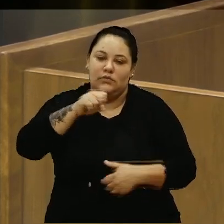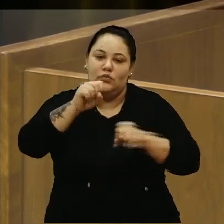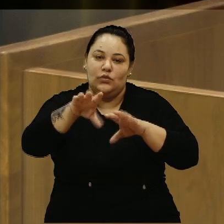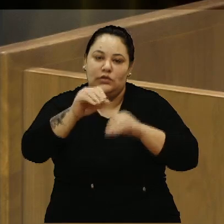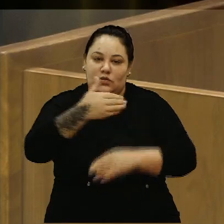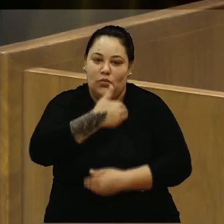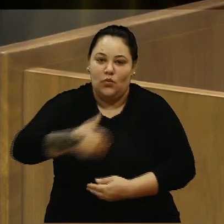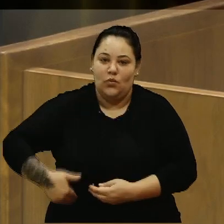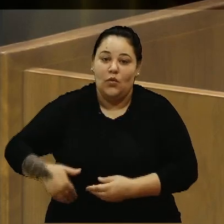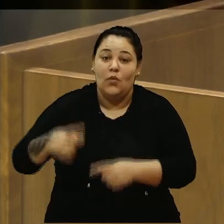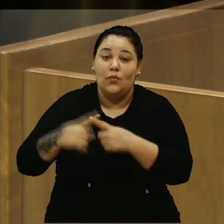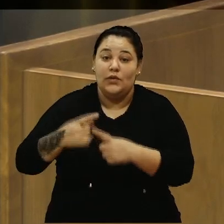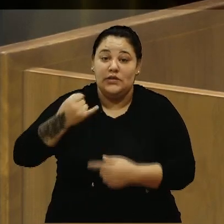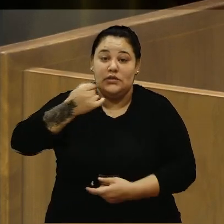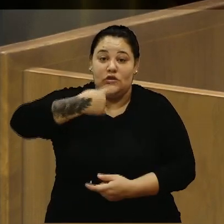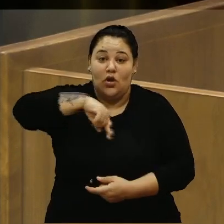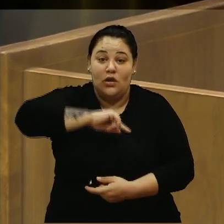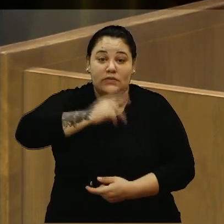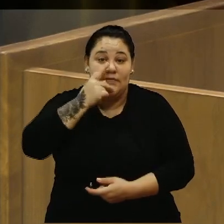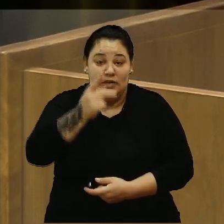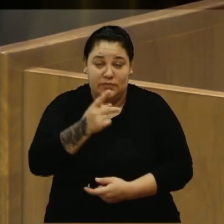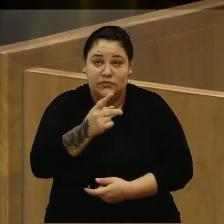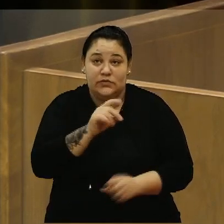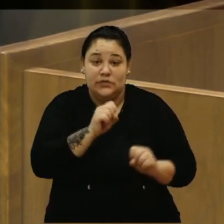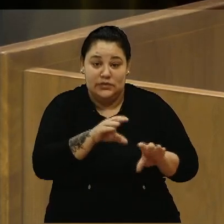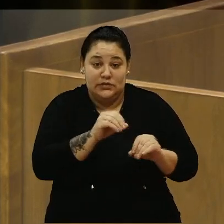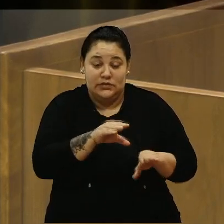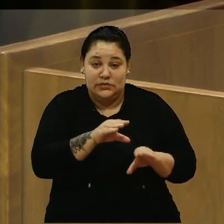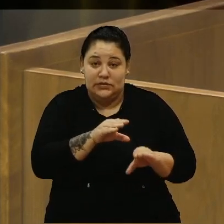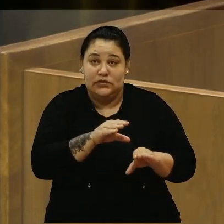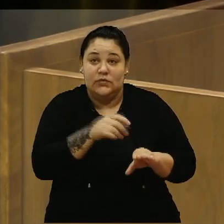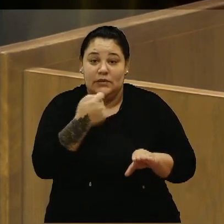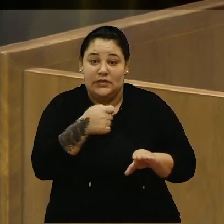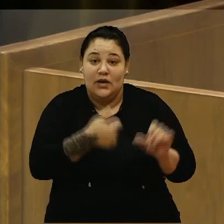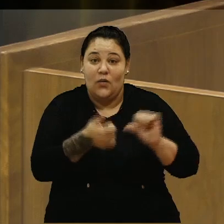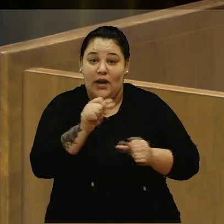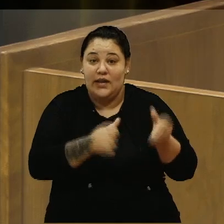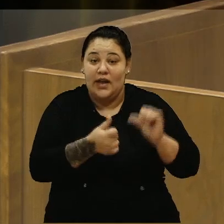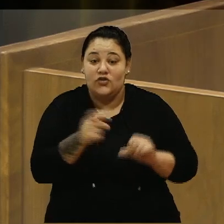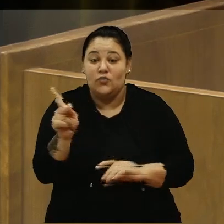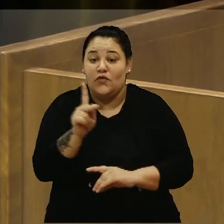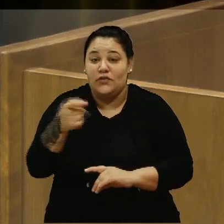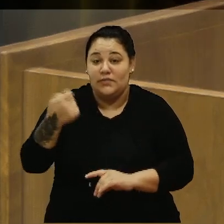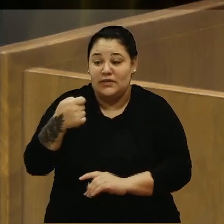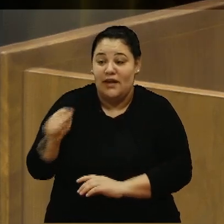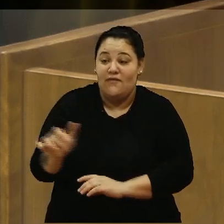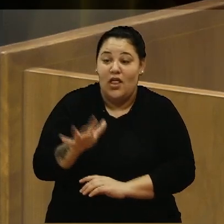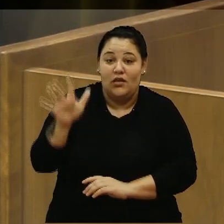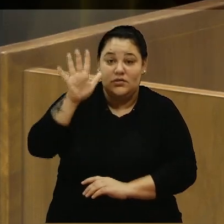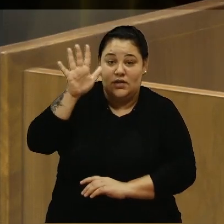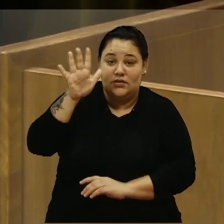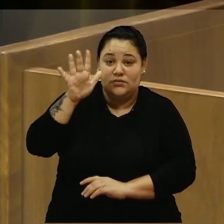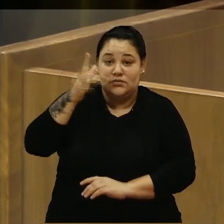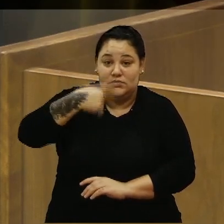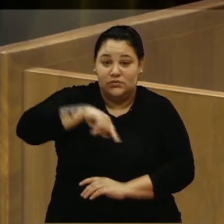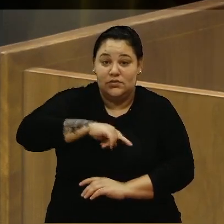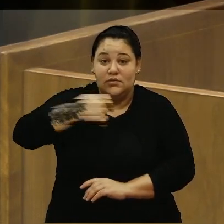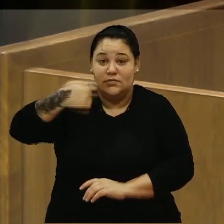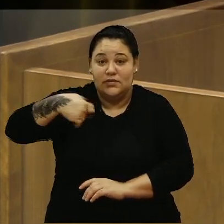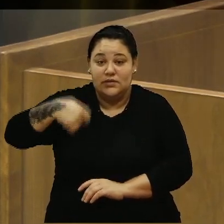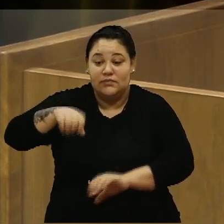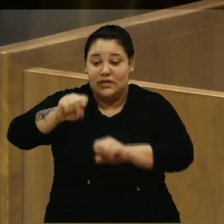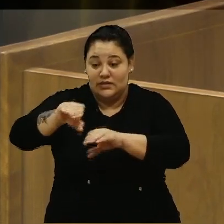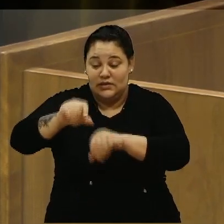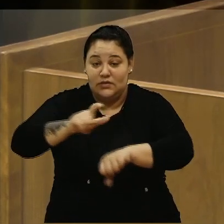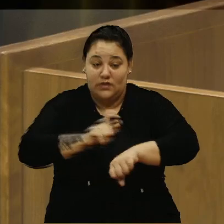Porque se nós dissemos que a educação pública ela tem que ser de qualidade, se o professor tem que ser valorizado, se nós precisamos ter educação de tempo integral,